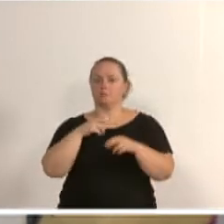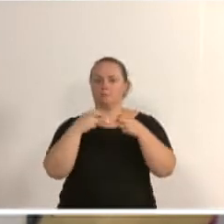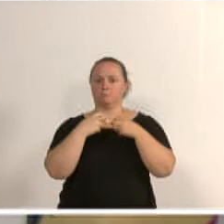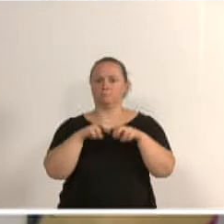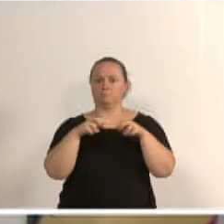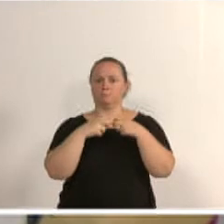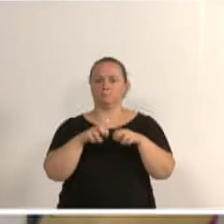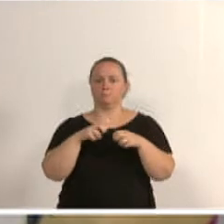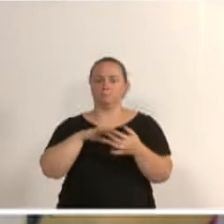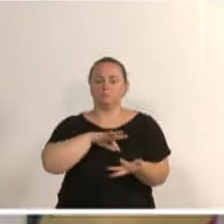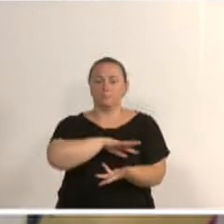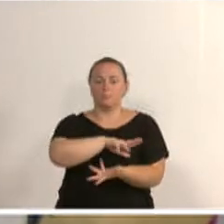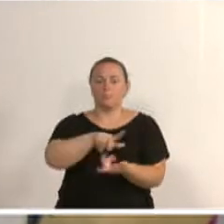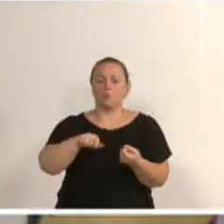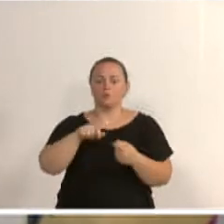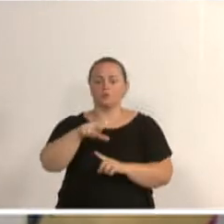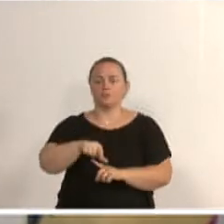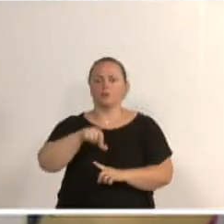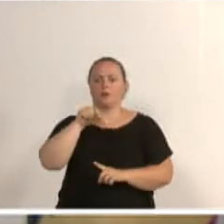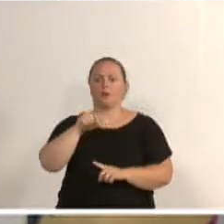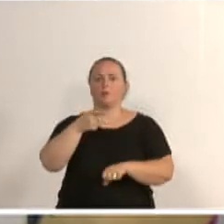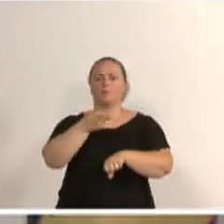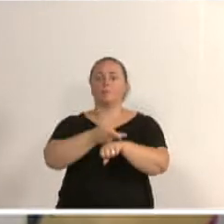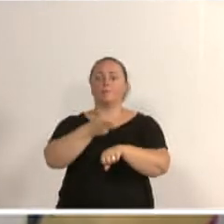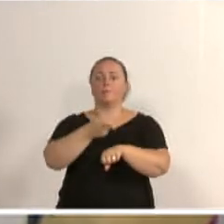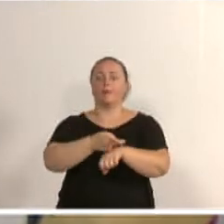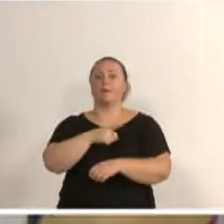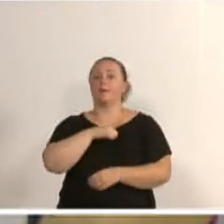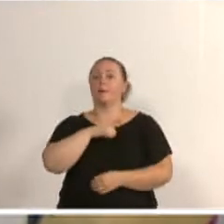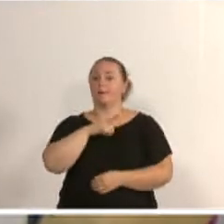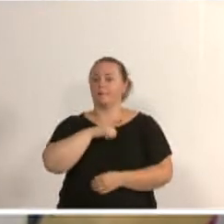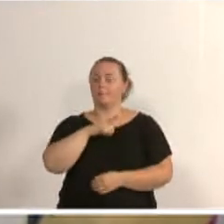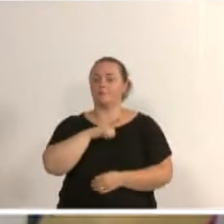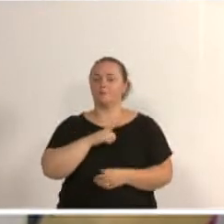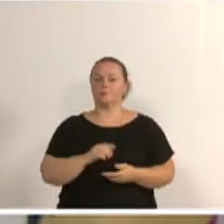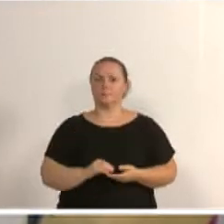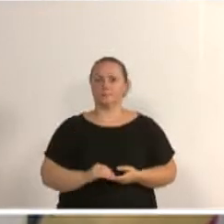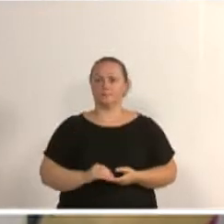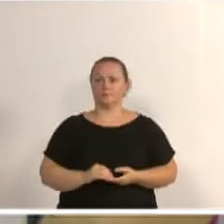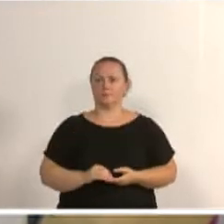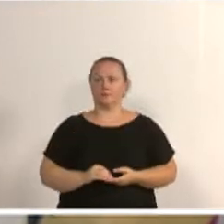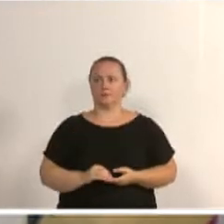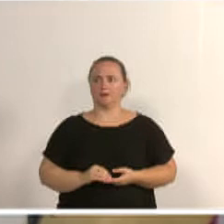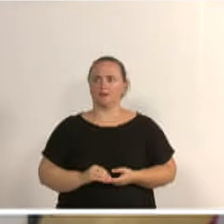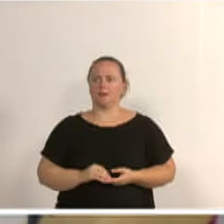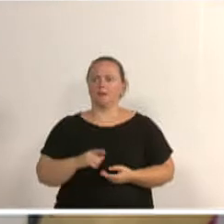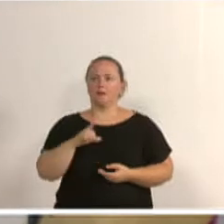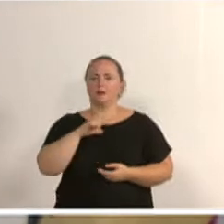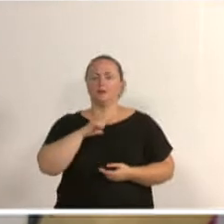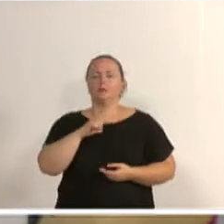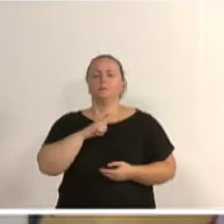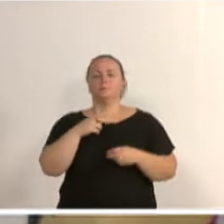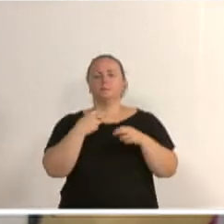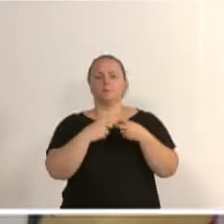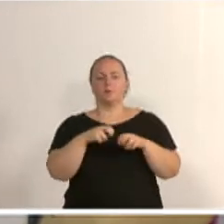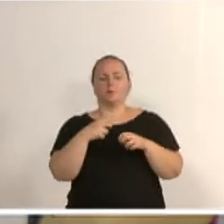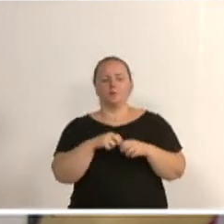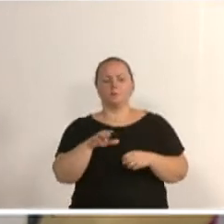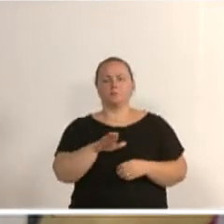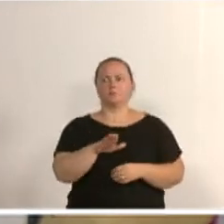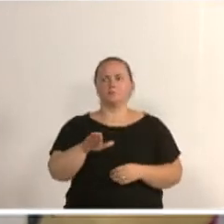mundial. Fomos premiados mundialmente, né? Tínhamos ônibus nos morros,